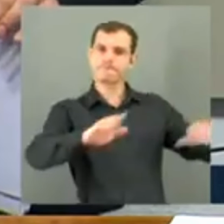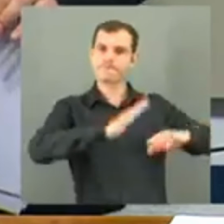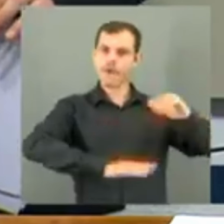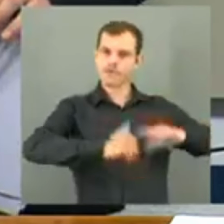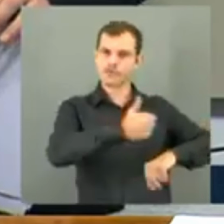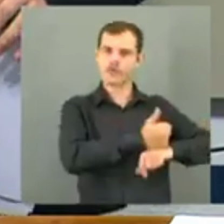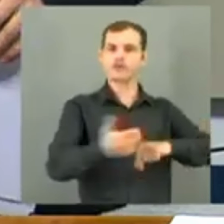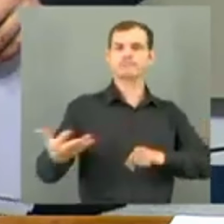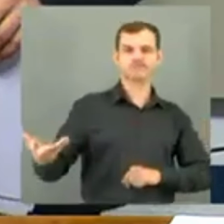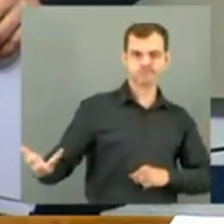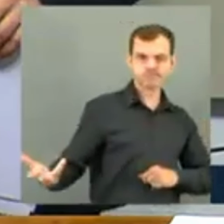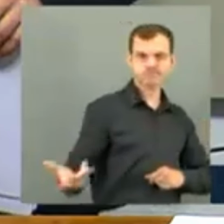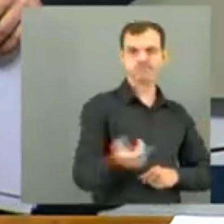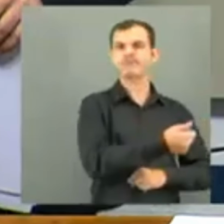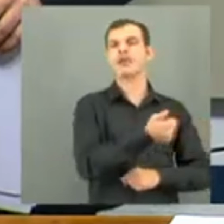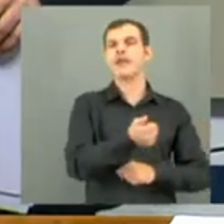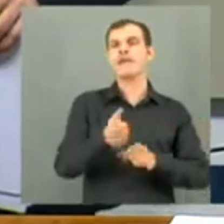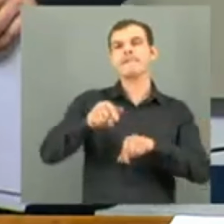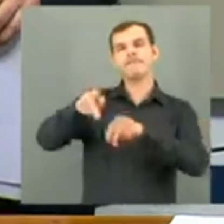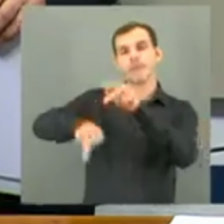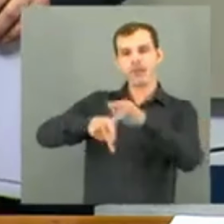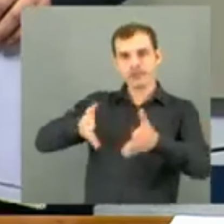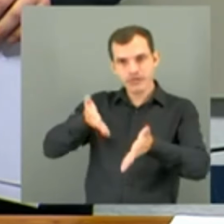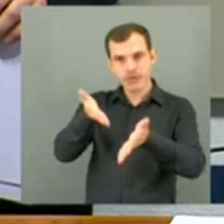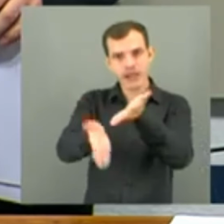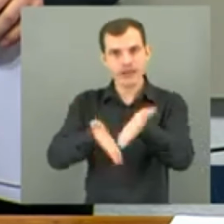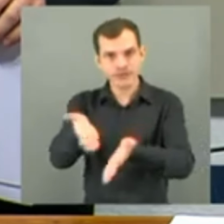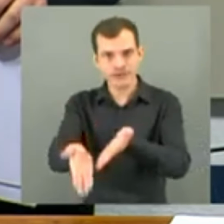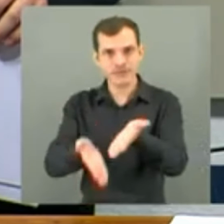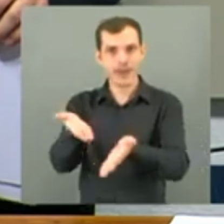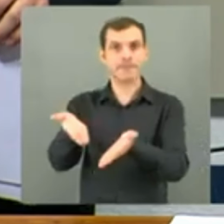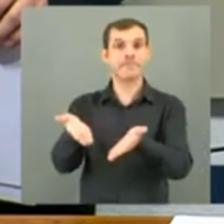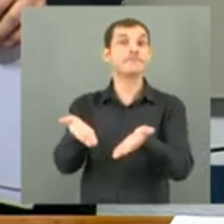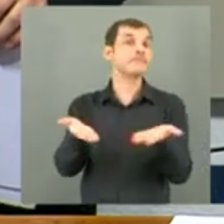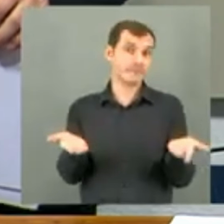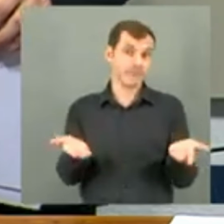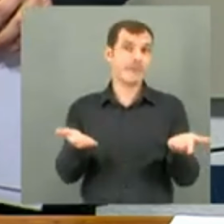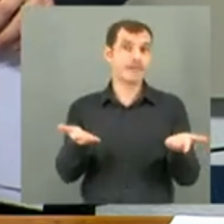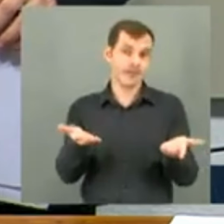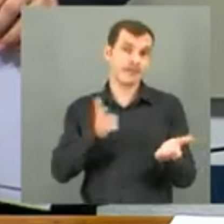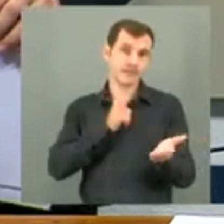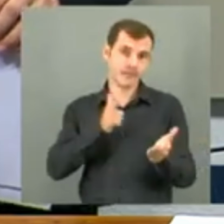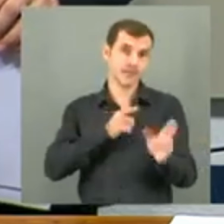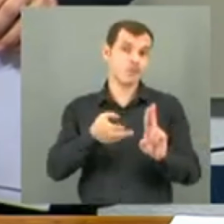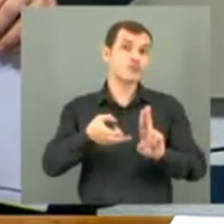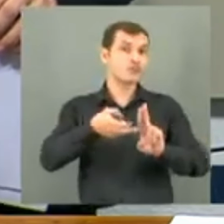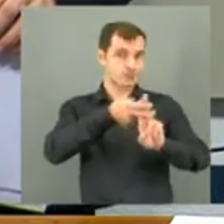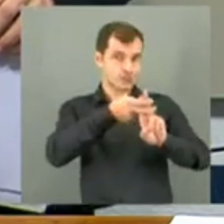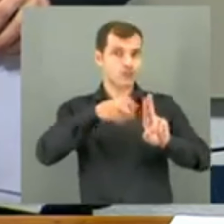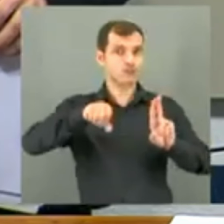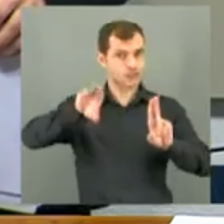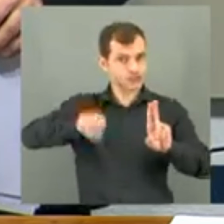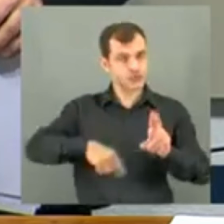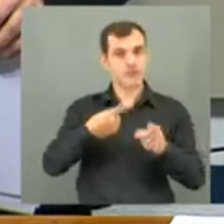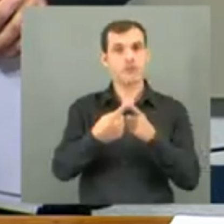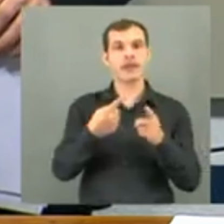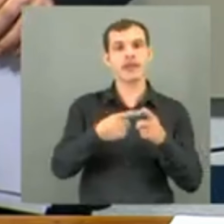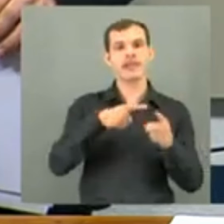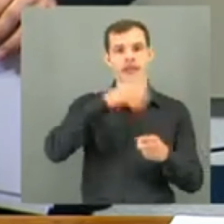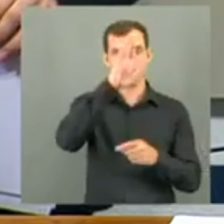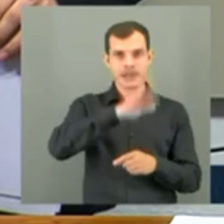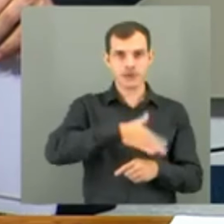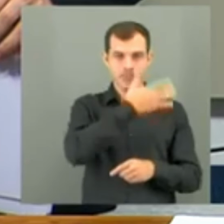no atendimento da população e, no caso, o querido SUS, já que 7 a cada 10